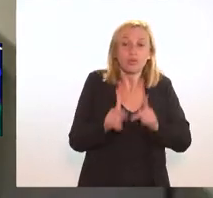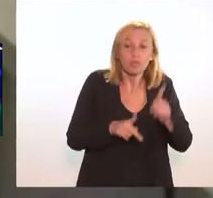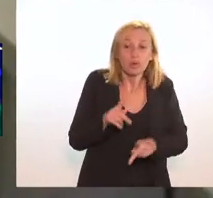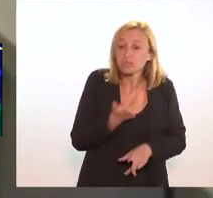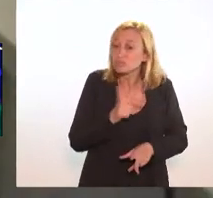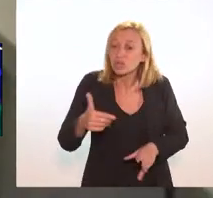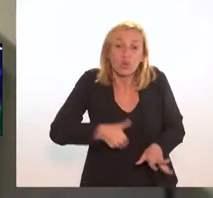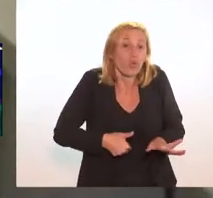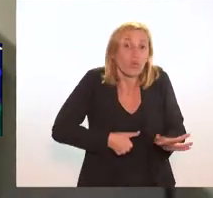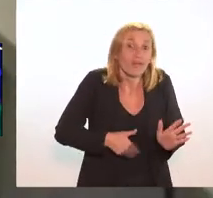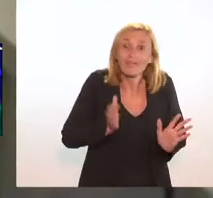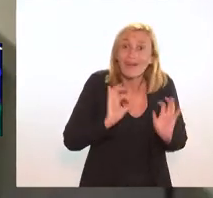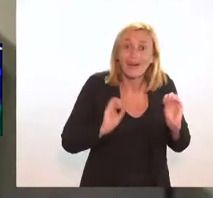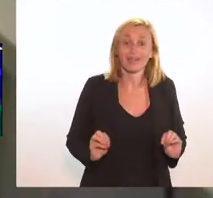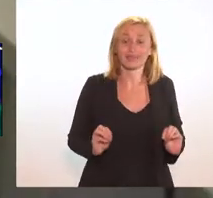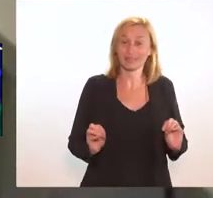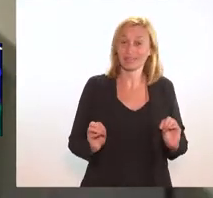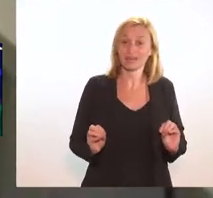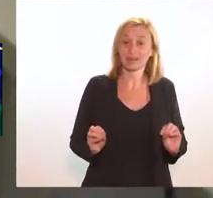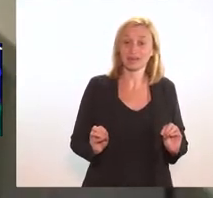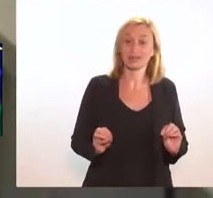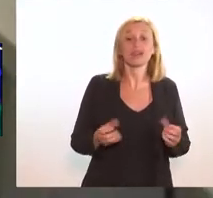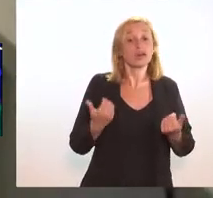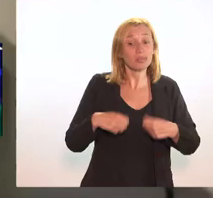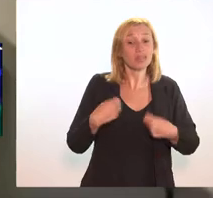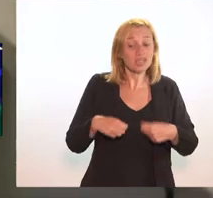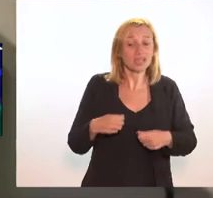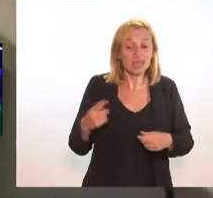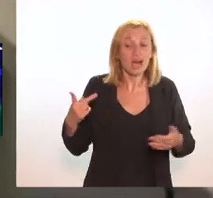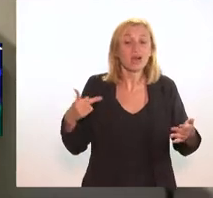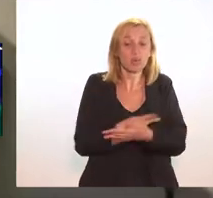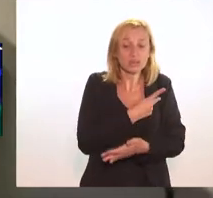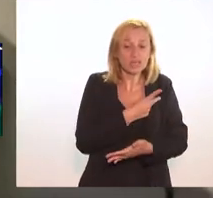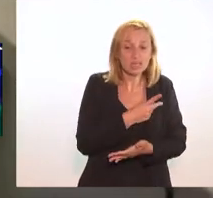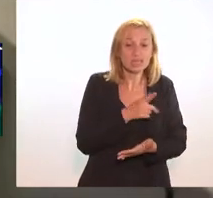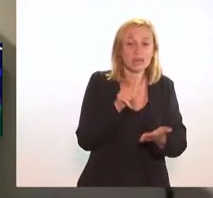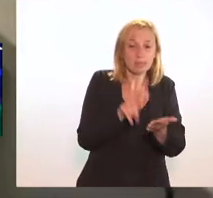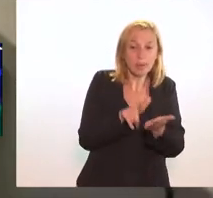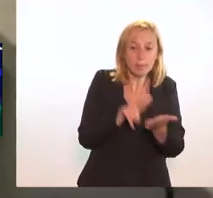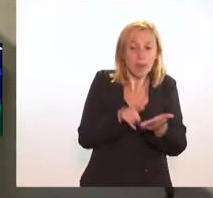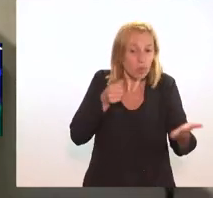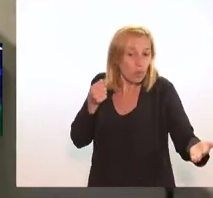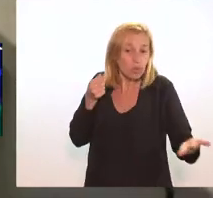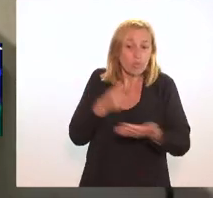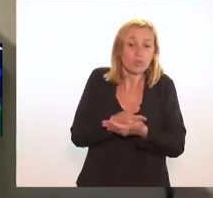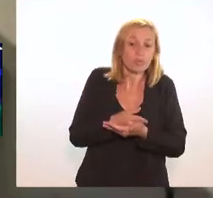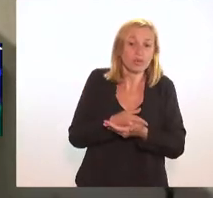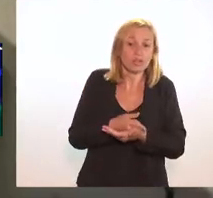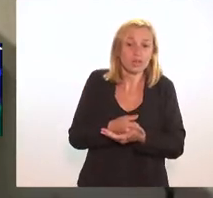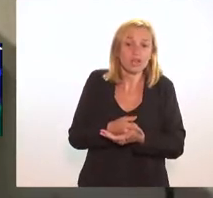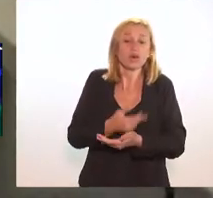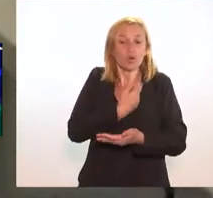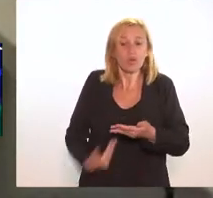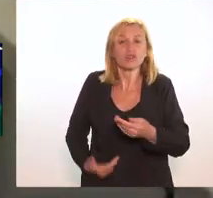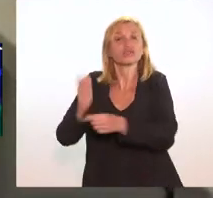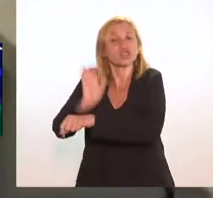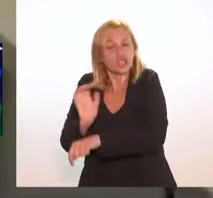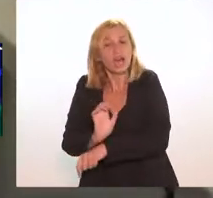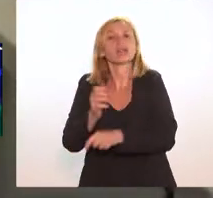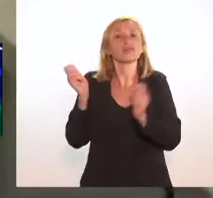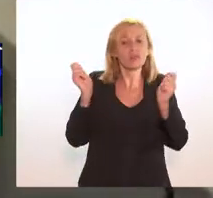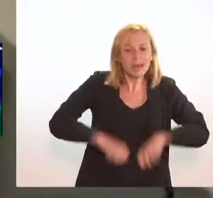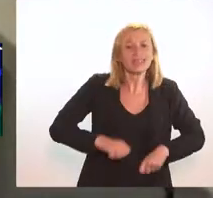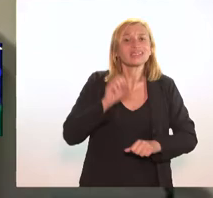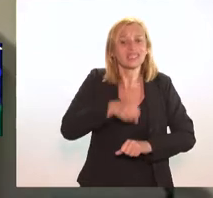comer. O auxílio emergencial tem que acontecer, sair do papel. O governo do Estado tem que mostrar competência,